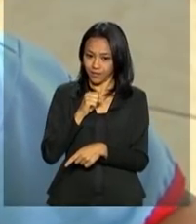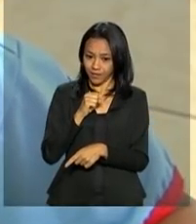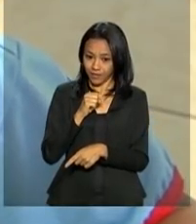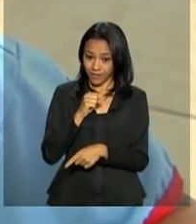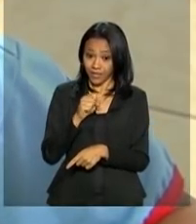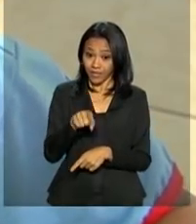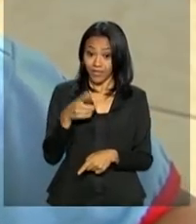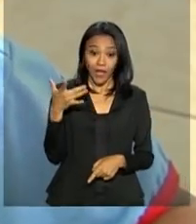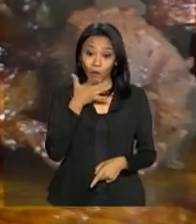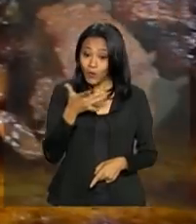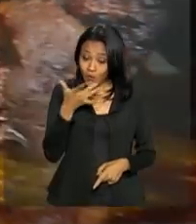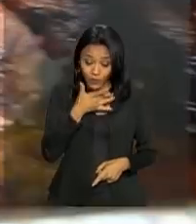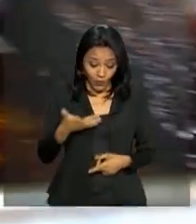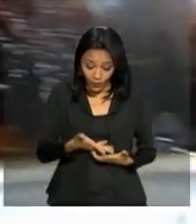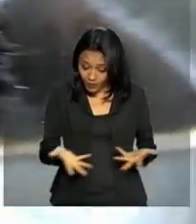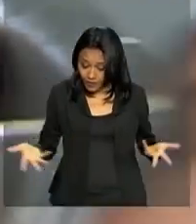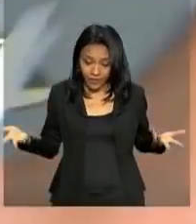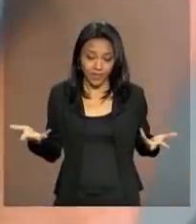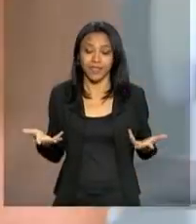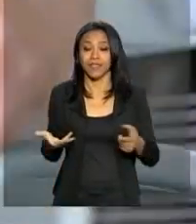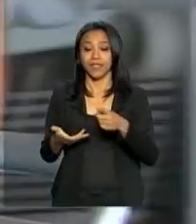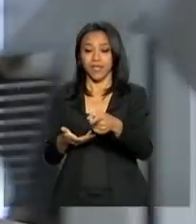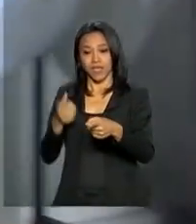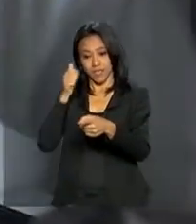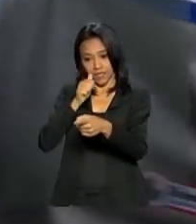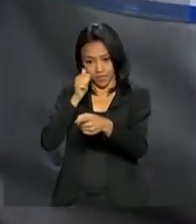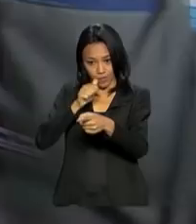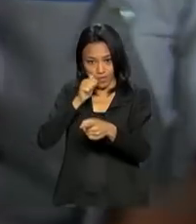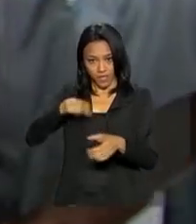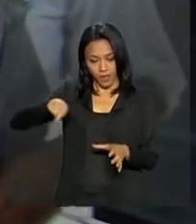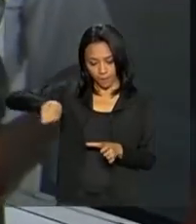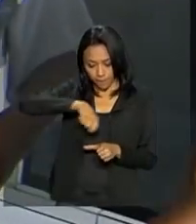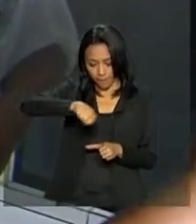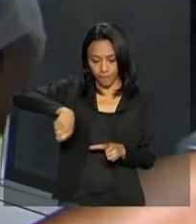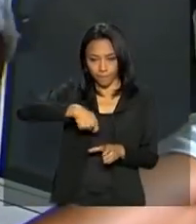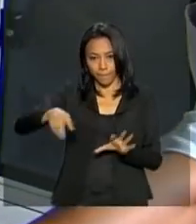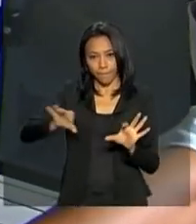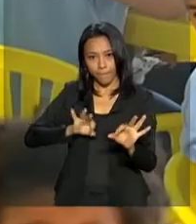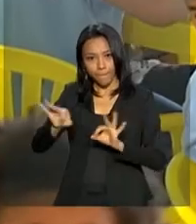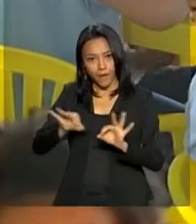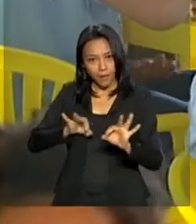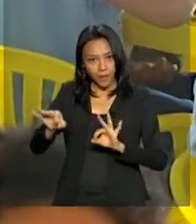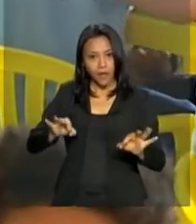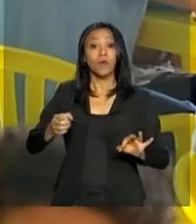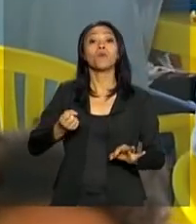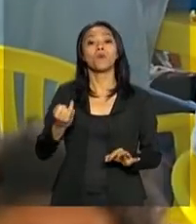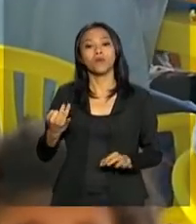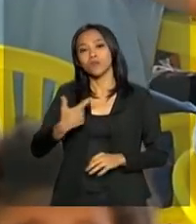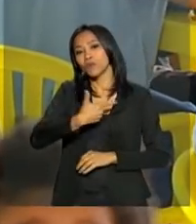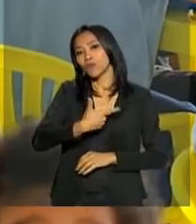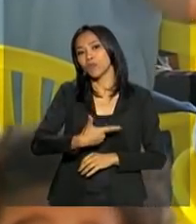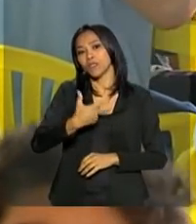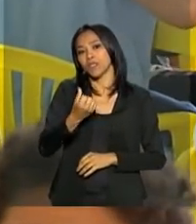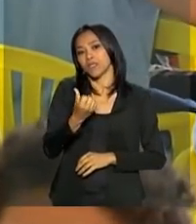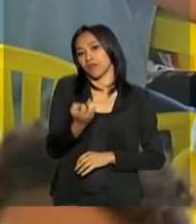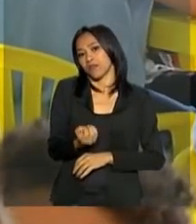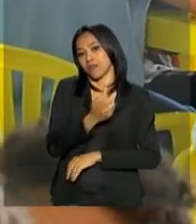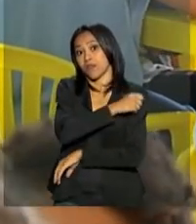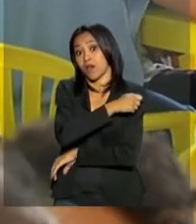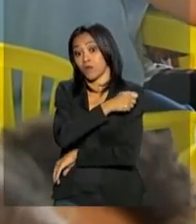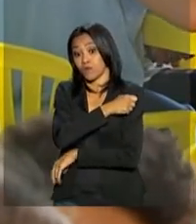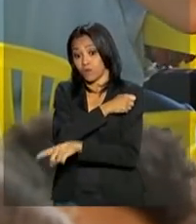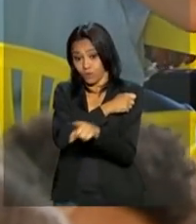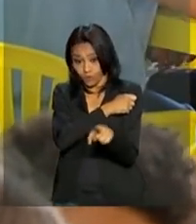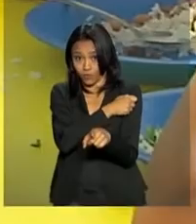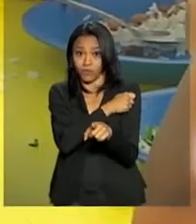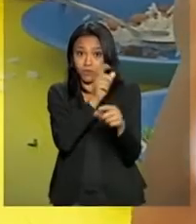está na cozinha evanilde é quem manda lá para o alimento para cerca de 260 alunos da instituição sem fins